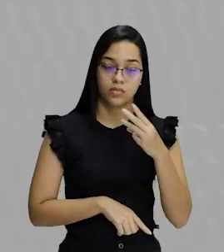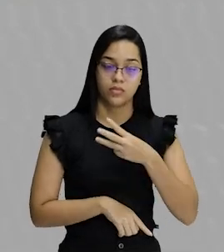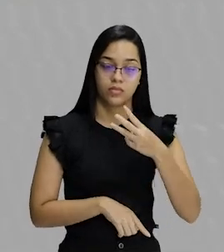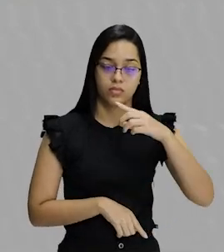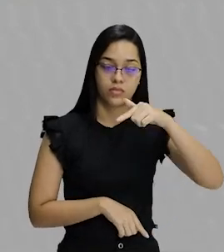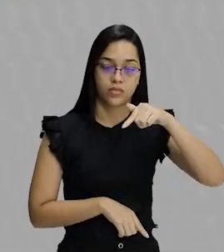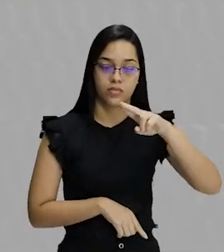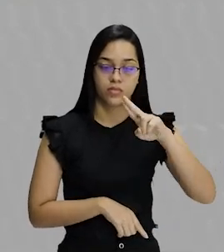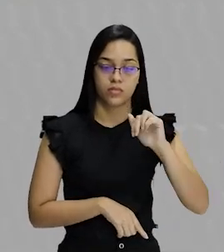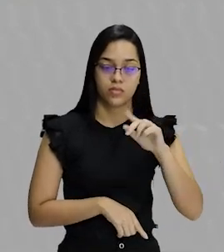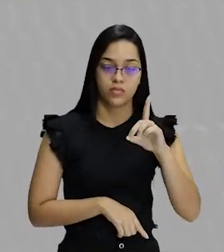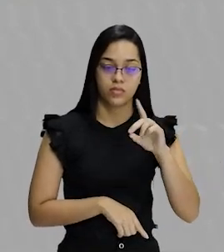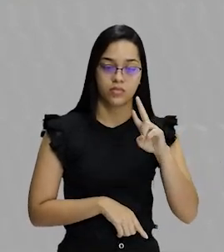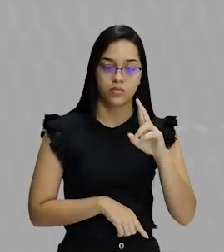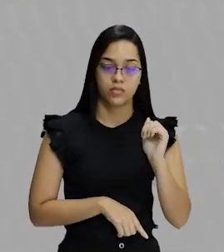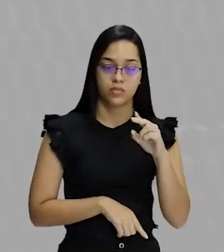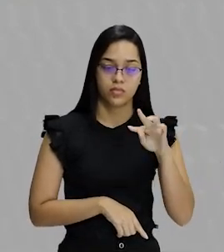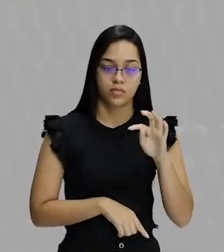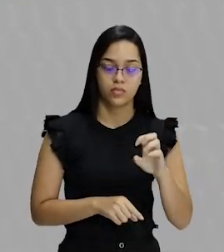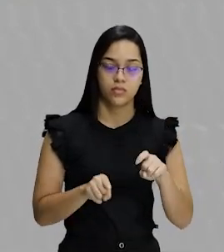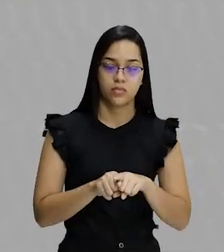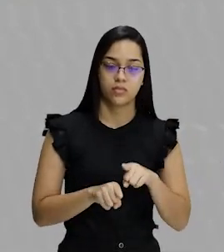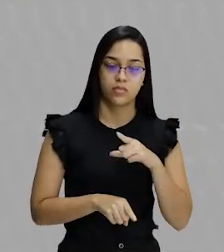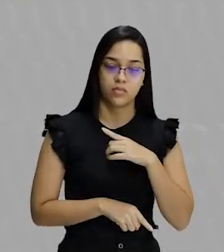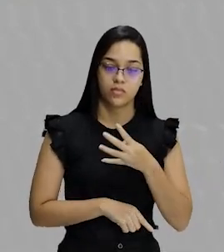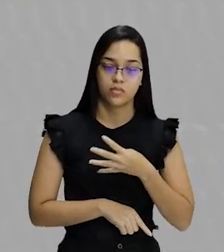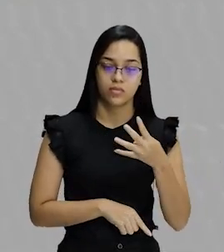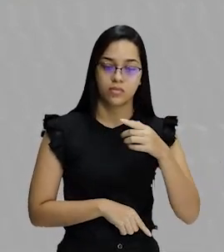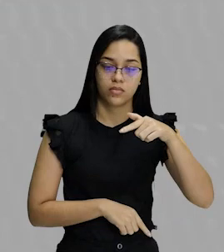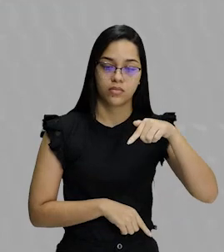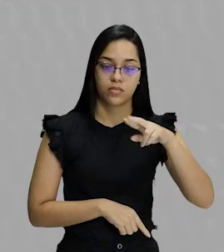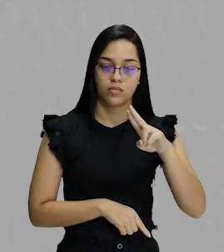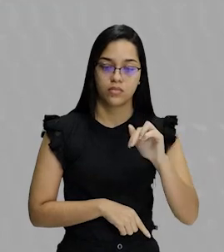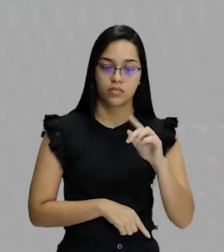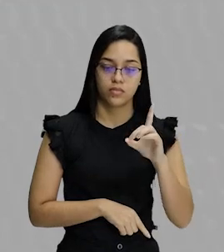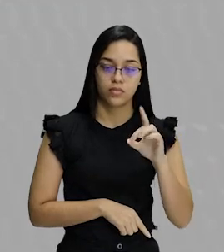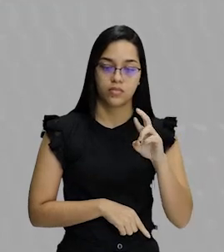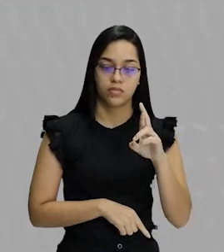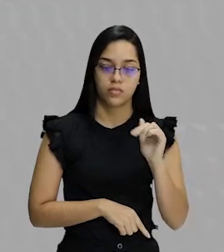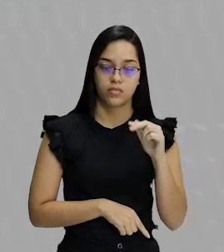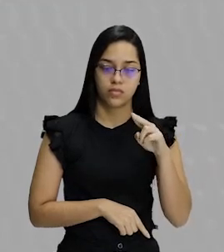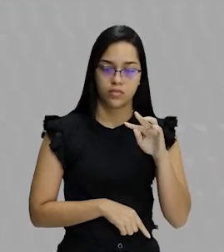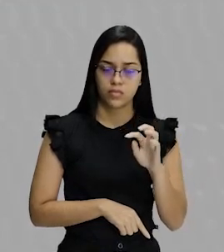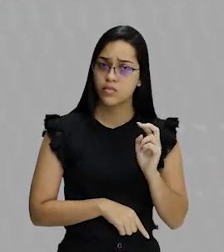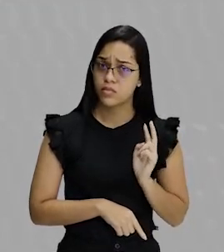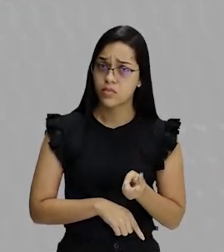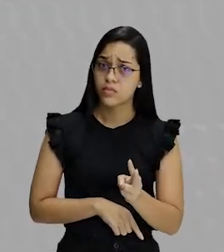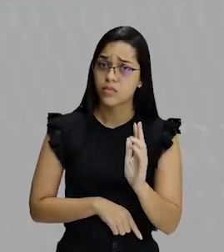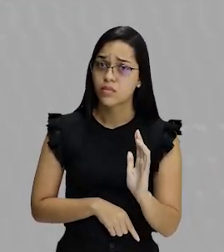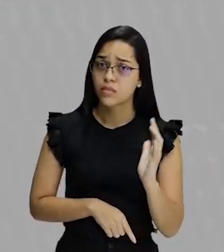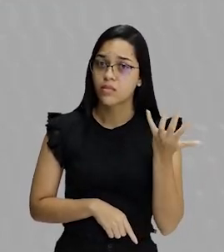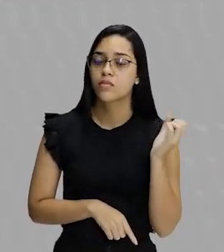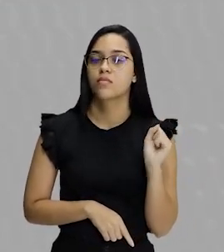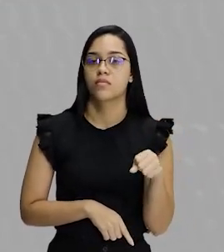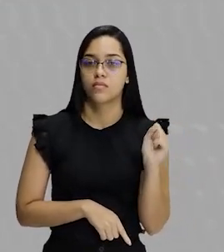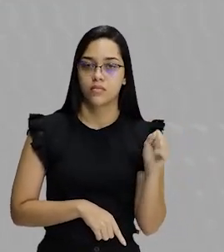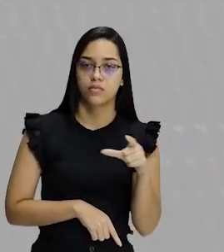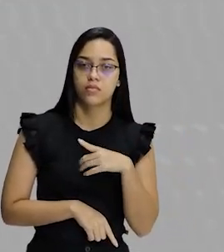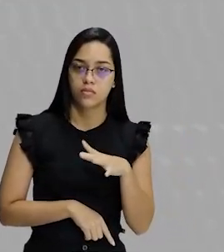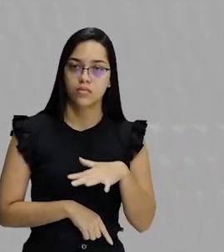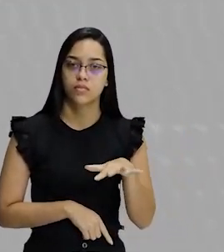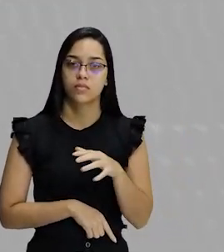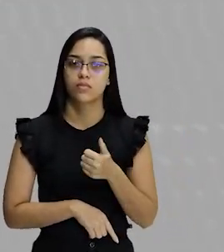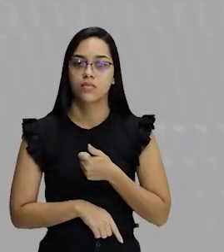terceiro quadrante e por último aqui o quarto quadrante. Pessoal, sempre assim, sempre, tá? Então esse espaço